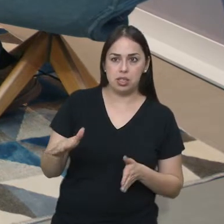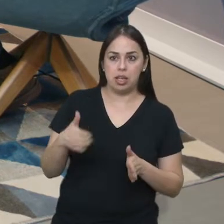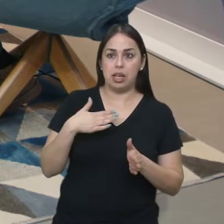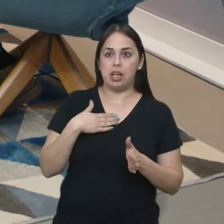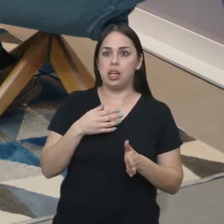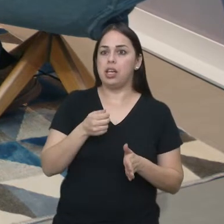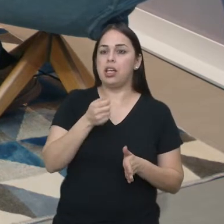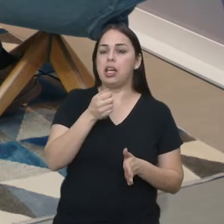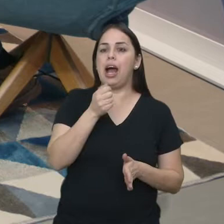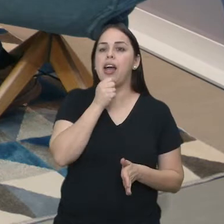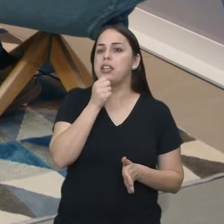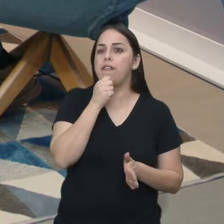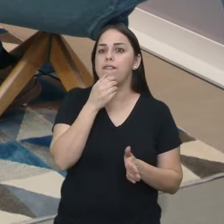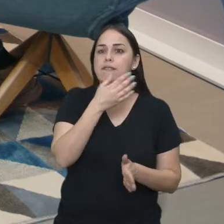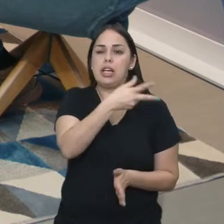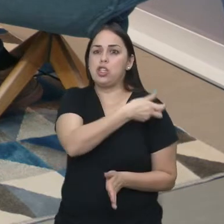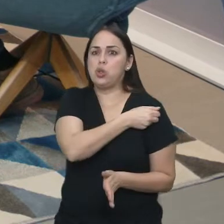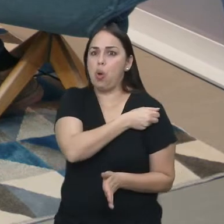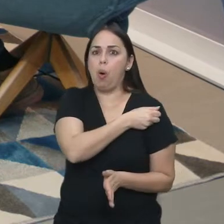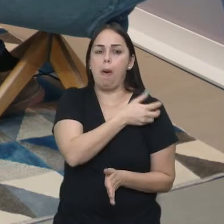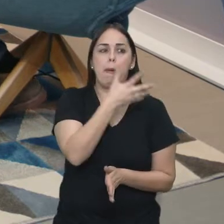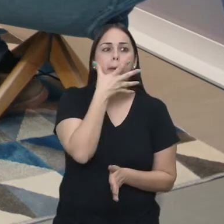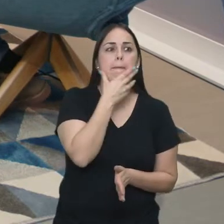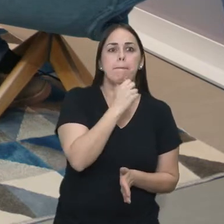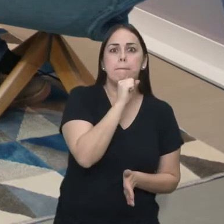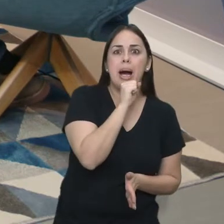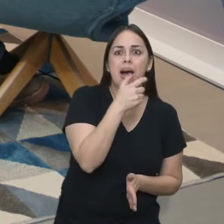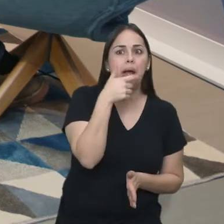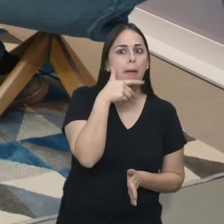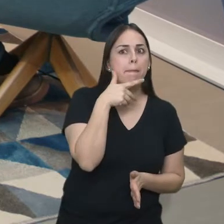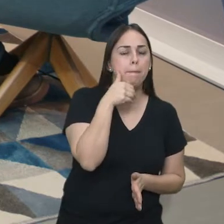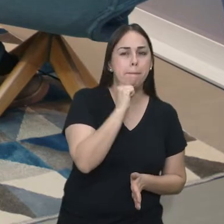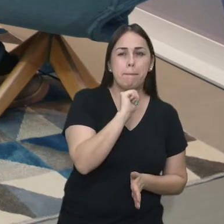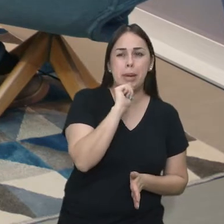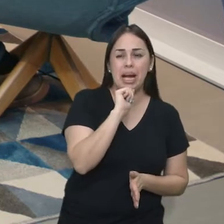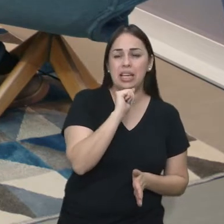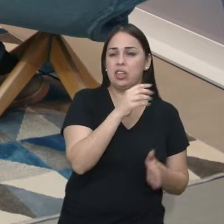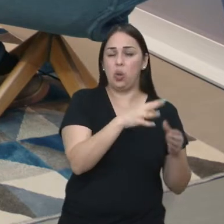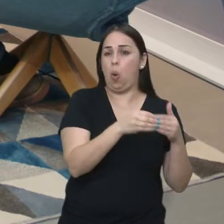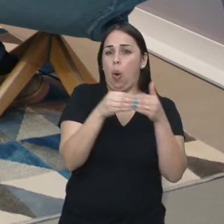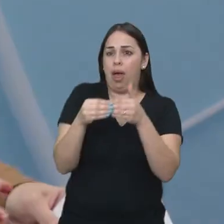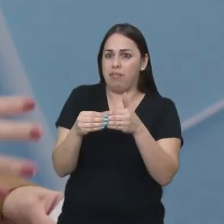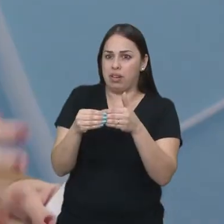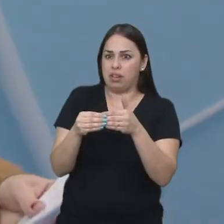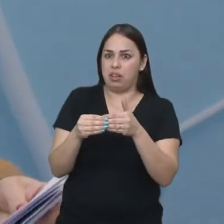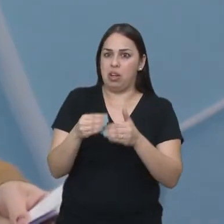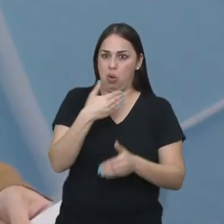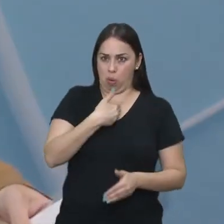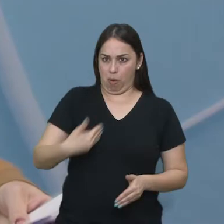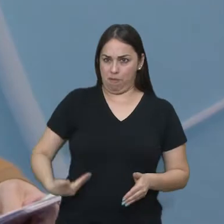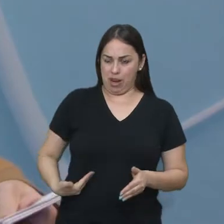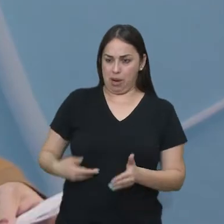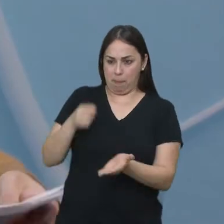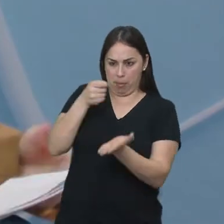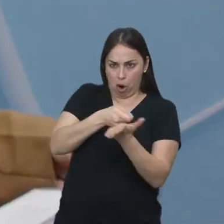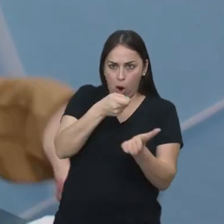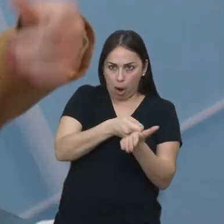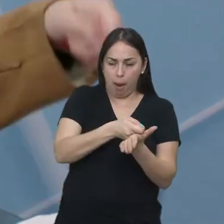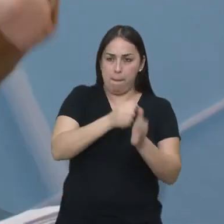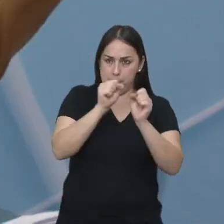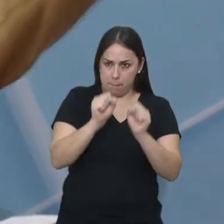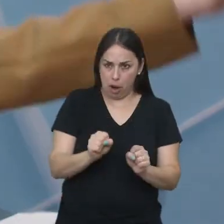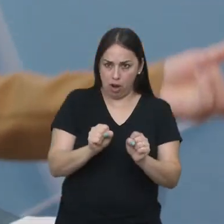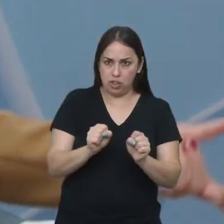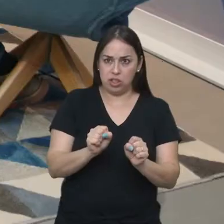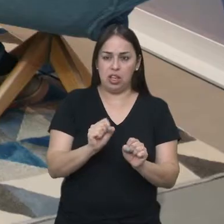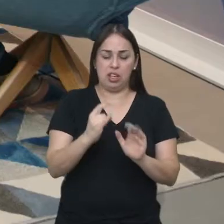de vacinação em dia, os pais não levam, o poder público entra em ação nesses casos? Muitas vezes os